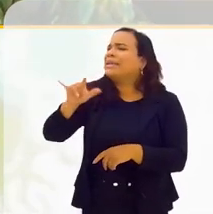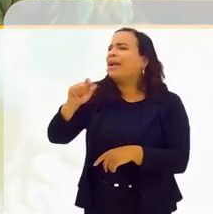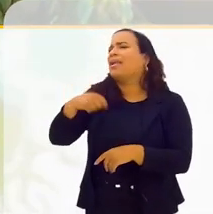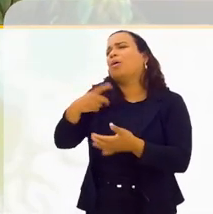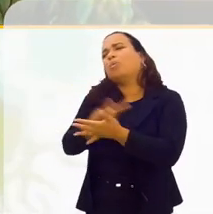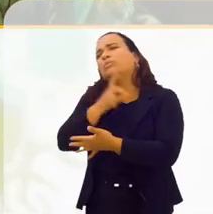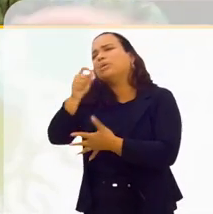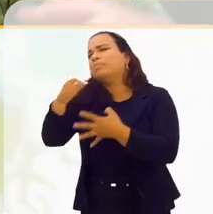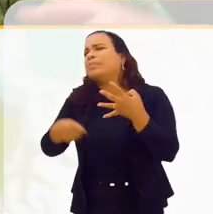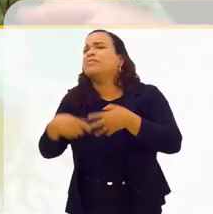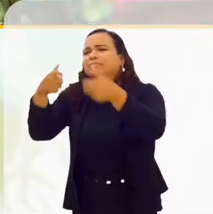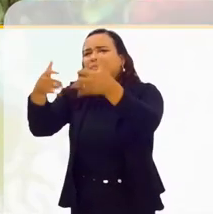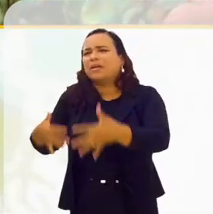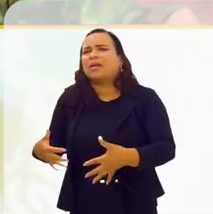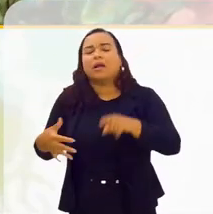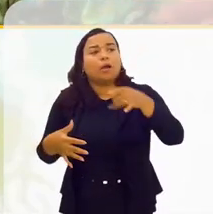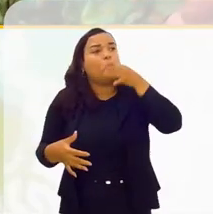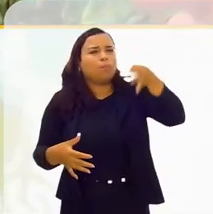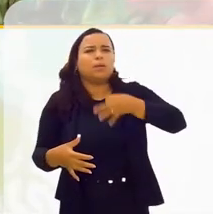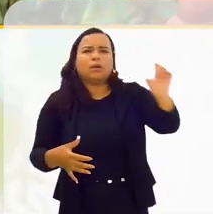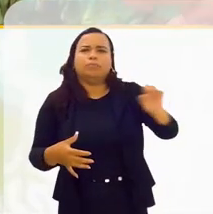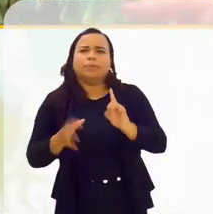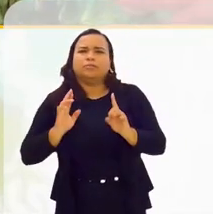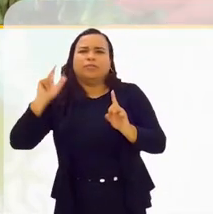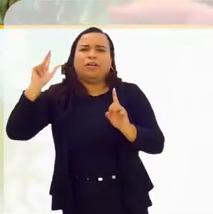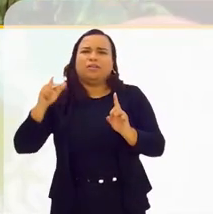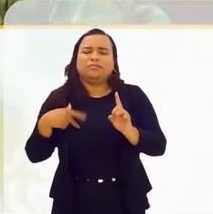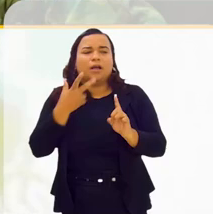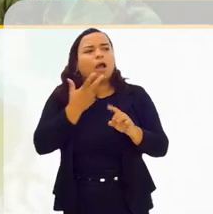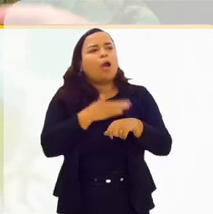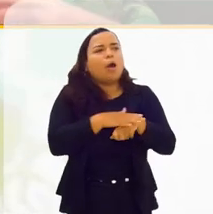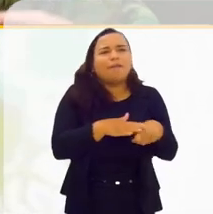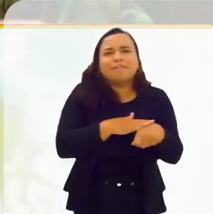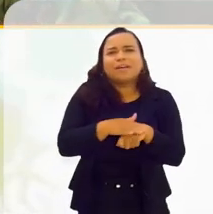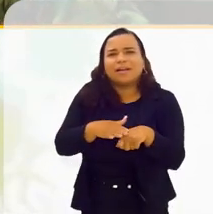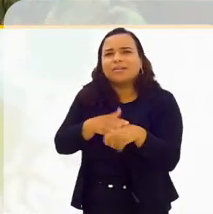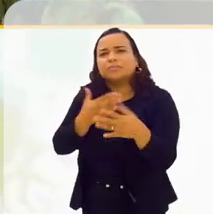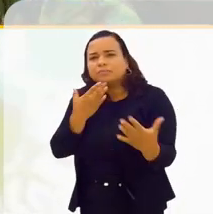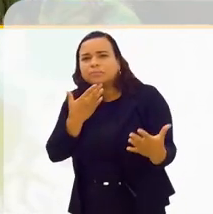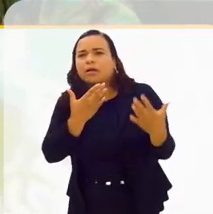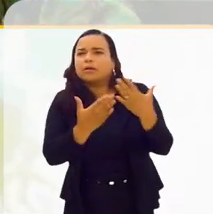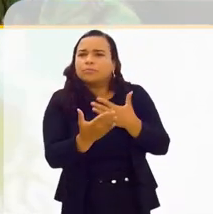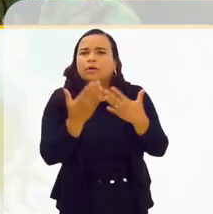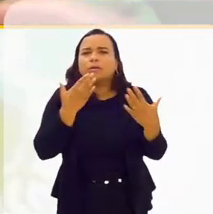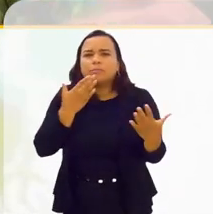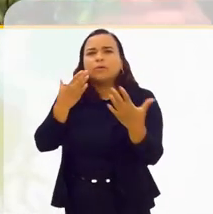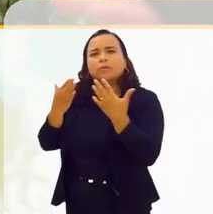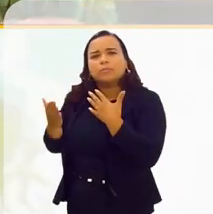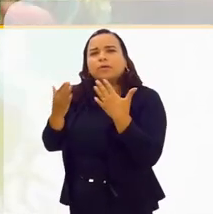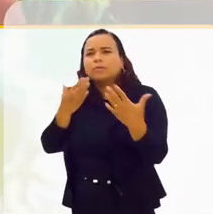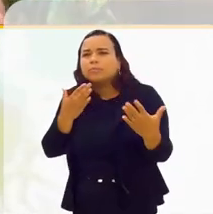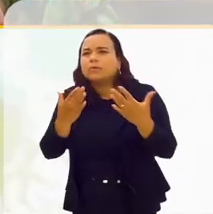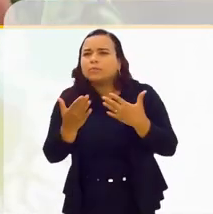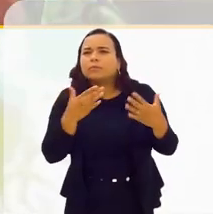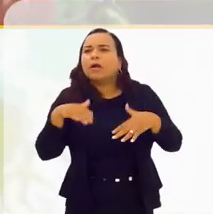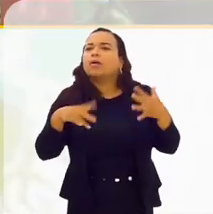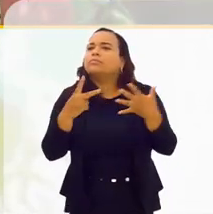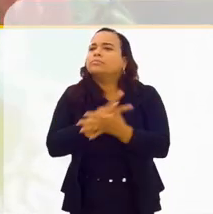Daniela tá acontecendo isso aí você não mas eu penso de uma forma um pouco diferente a gente vai conversando vai chegando